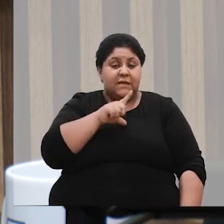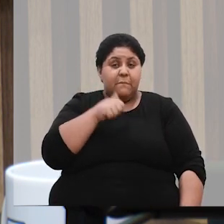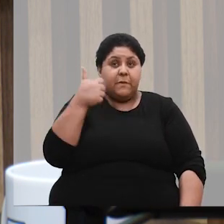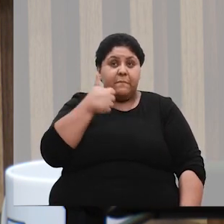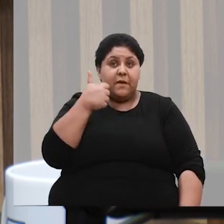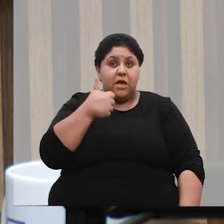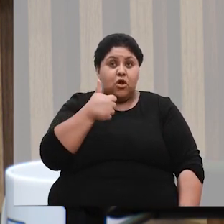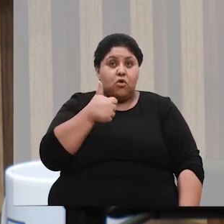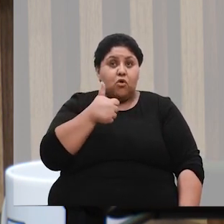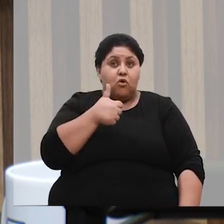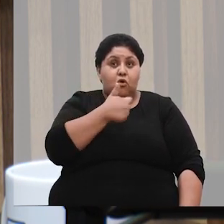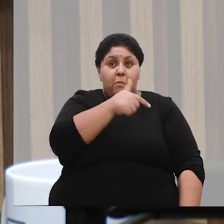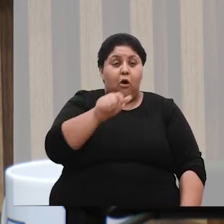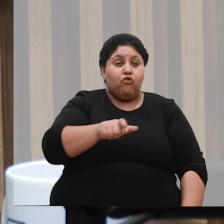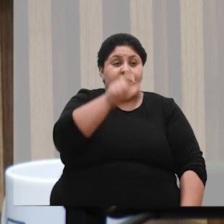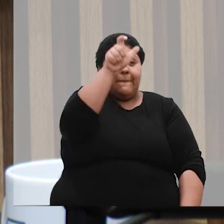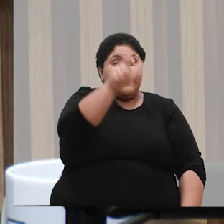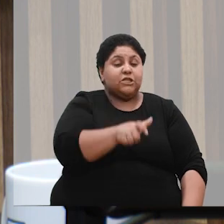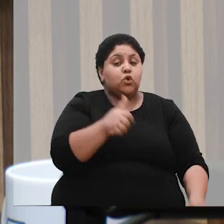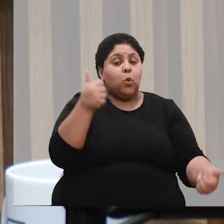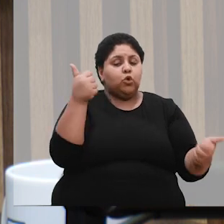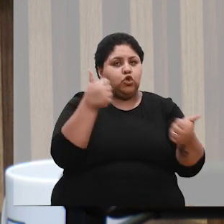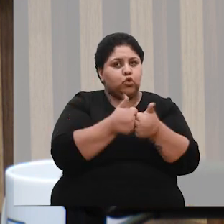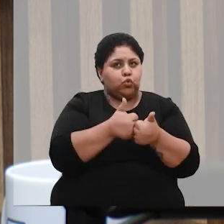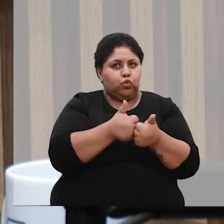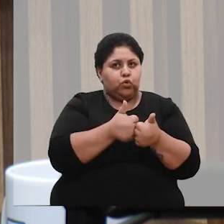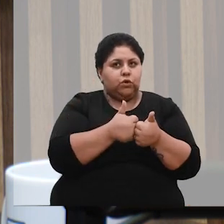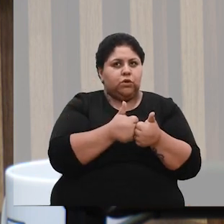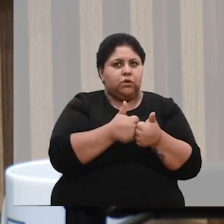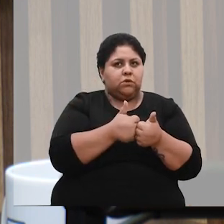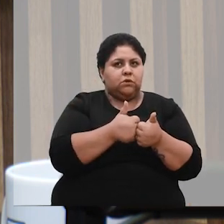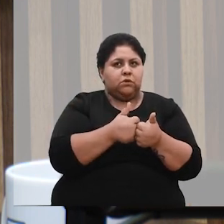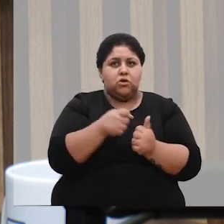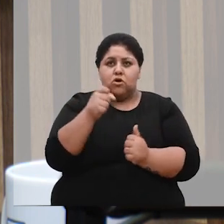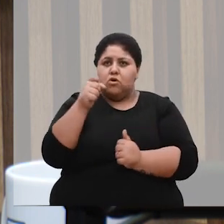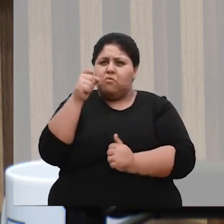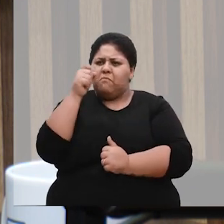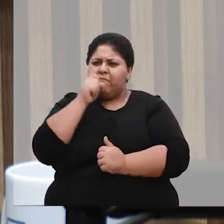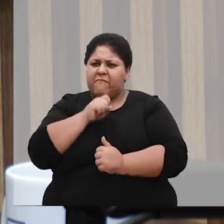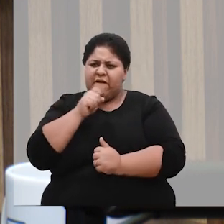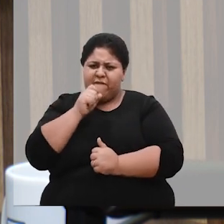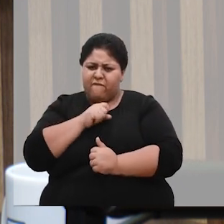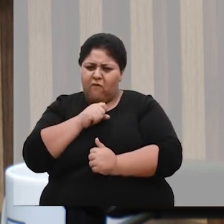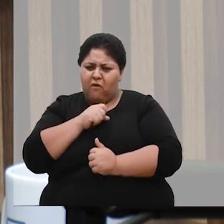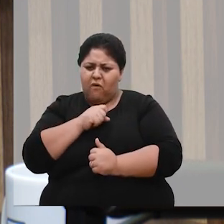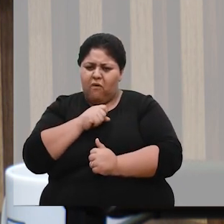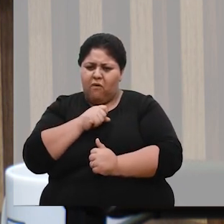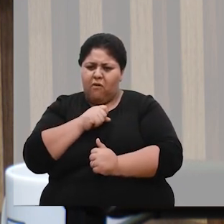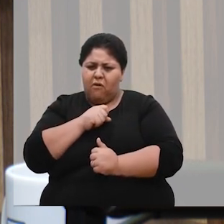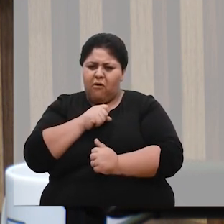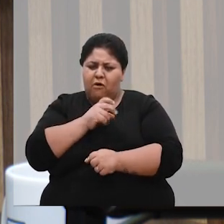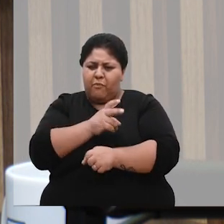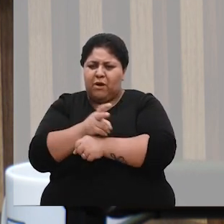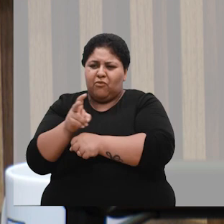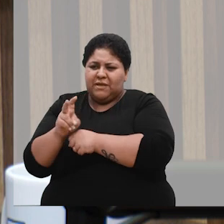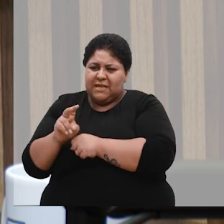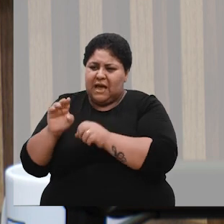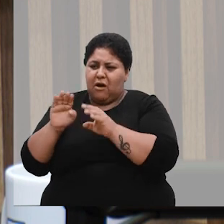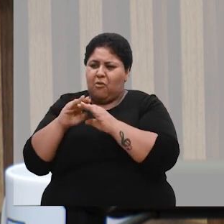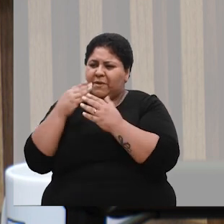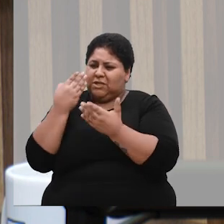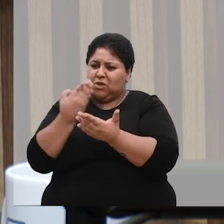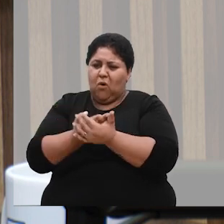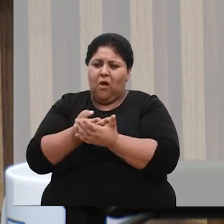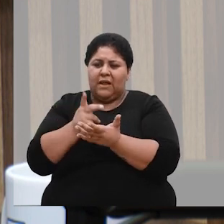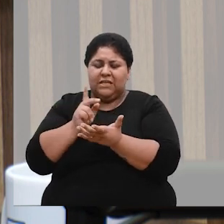mãe, primeiro, já ter um companheiro. Já é um percalço. Aí ela ter talvez uma avó para conseguir deixar essa criança, conseguir